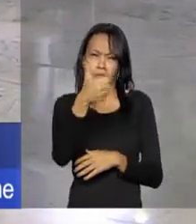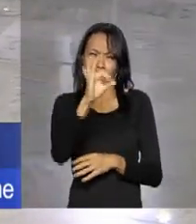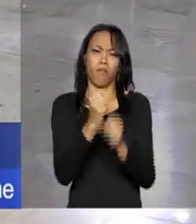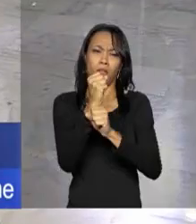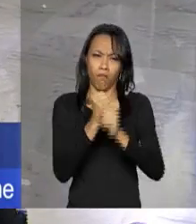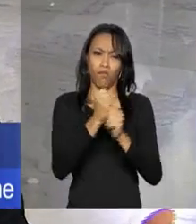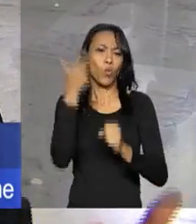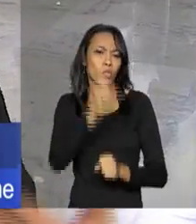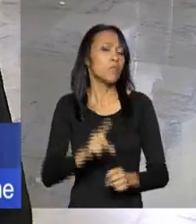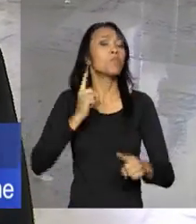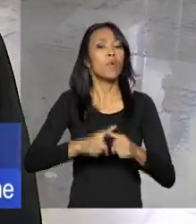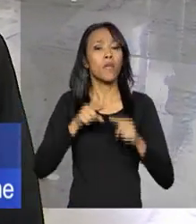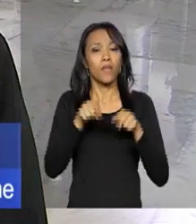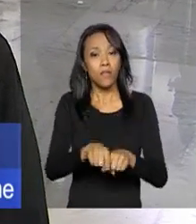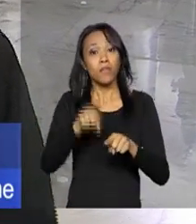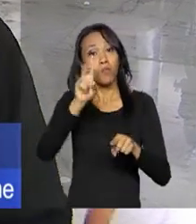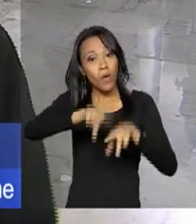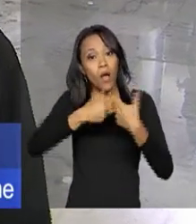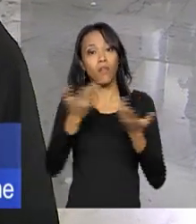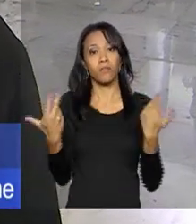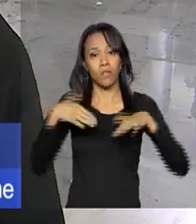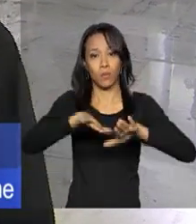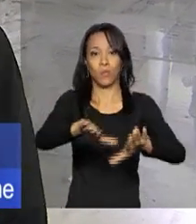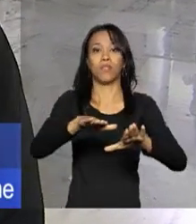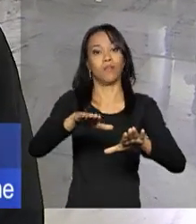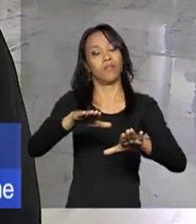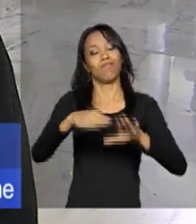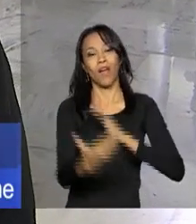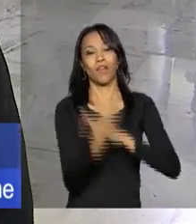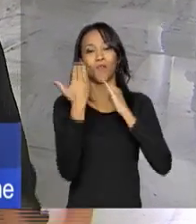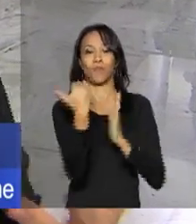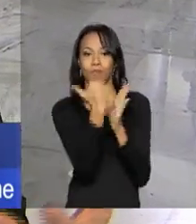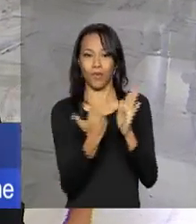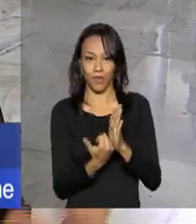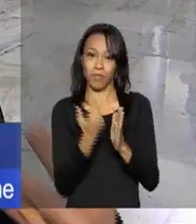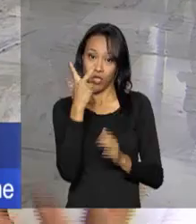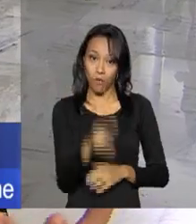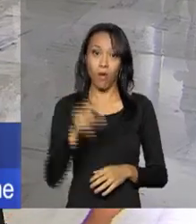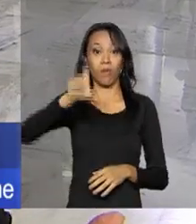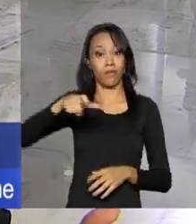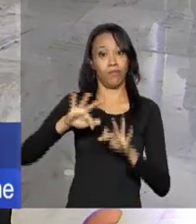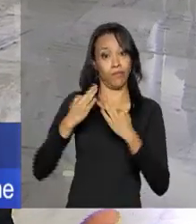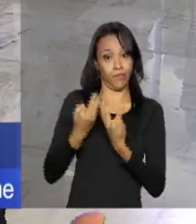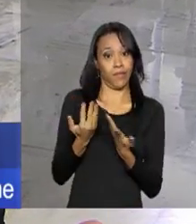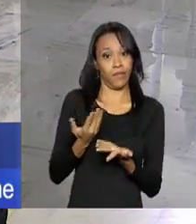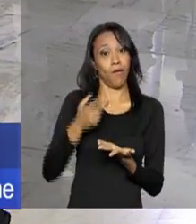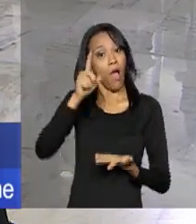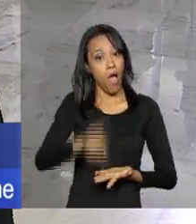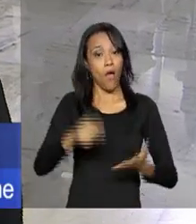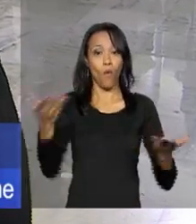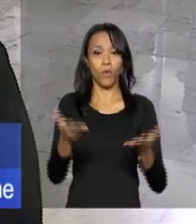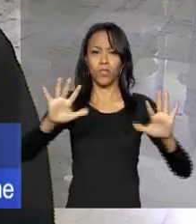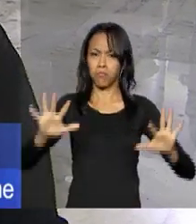aconteceu por quê Uma gigantesca inclusão graças a programas como Bolsa Família Então acho que uma das comemorações que nós estamos